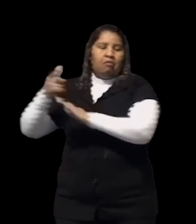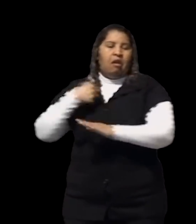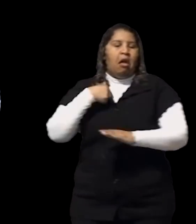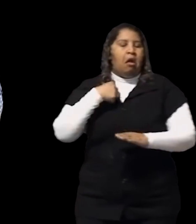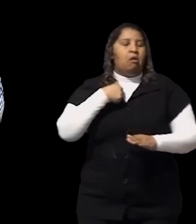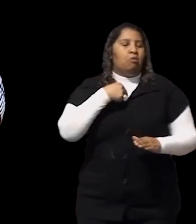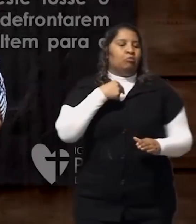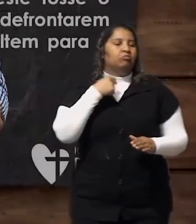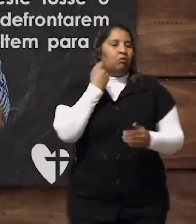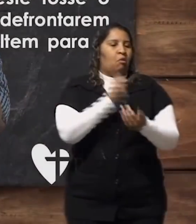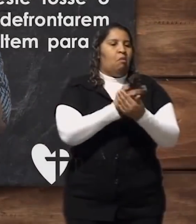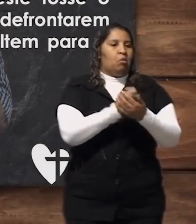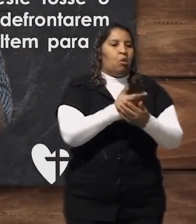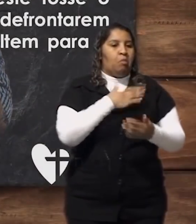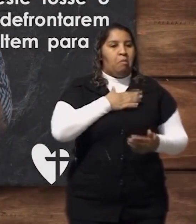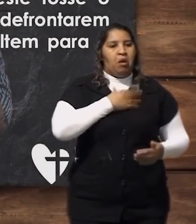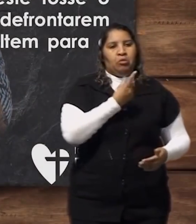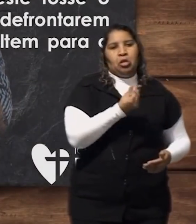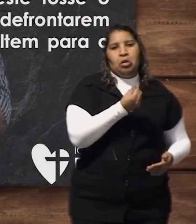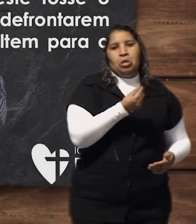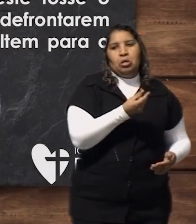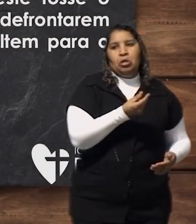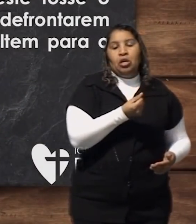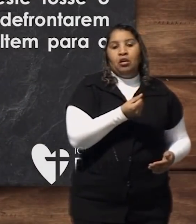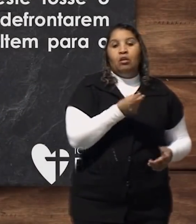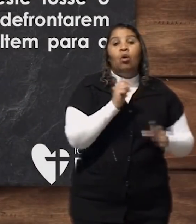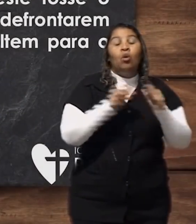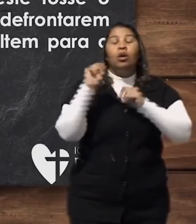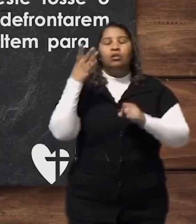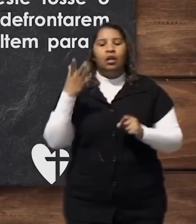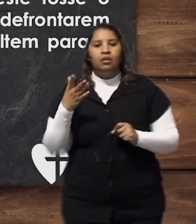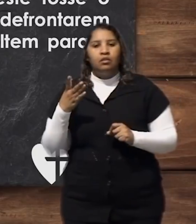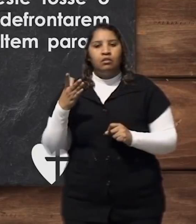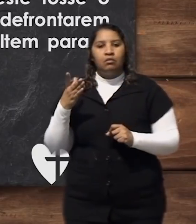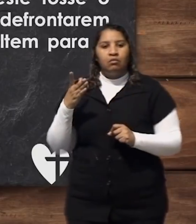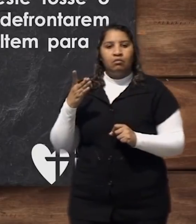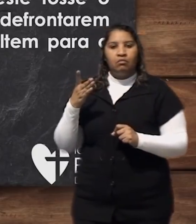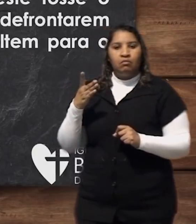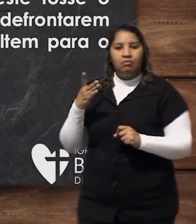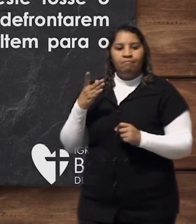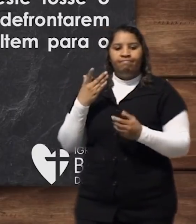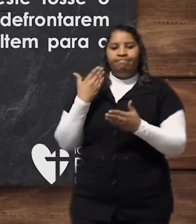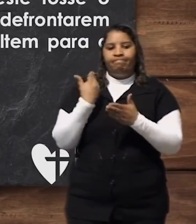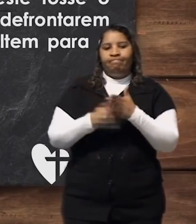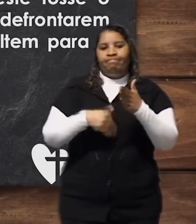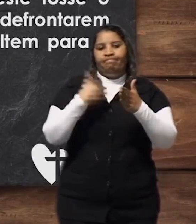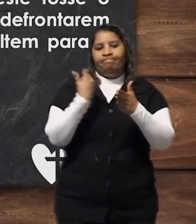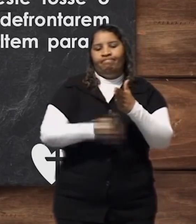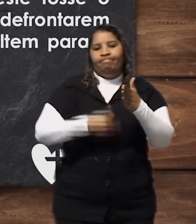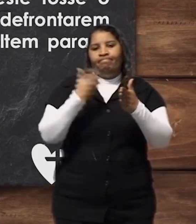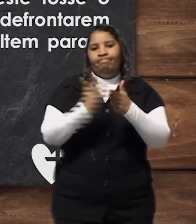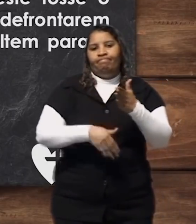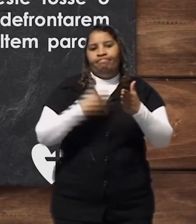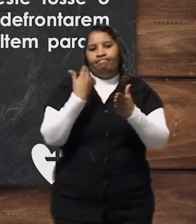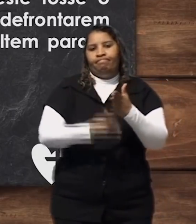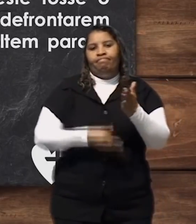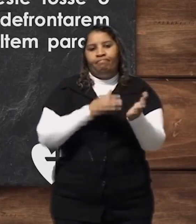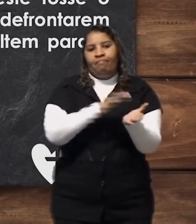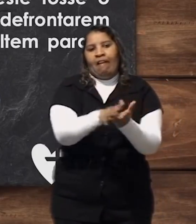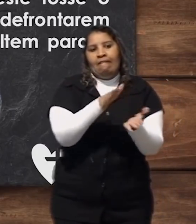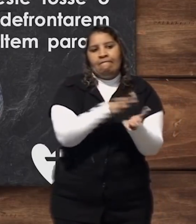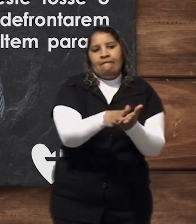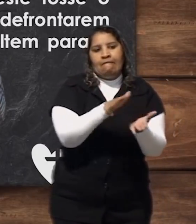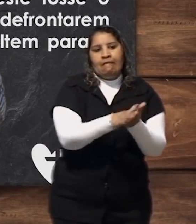três 1718 quando o faraó deixou saiu do Povo Deus não criou pela Rota da terra dos filisteus